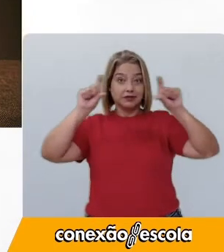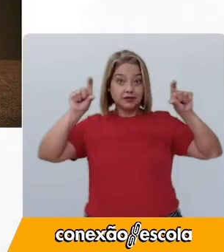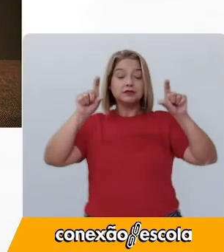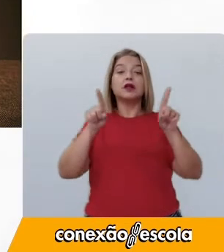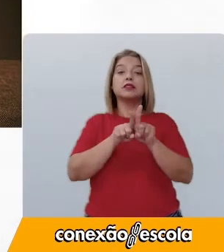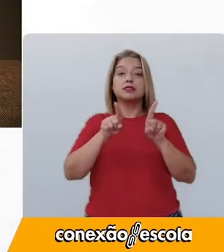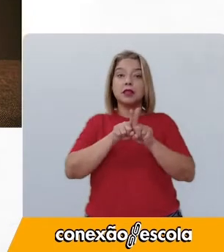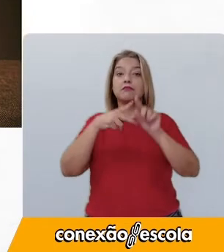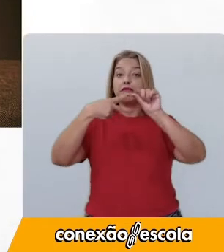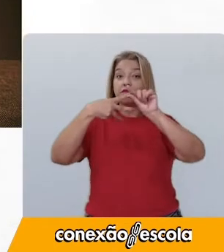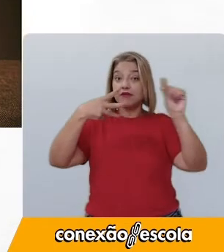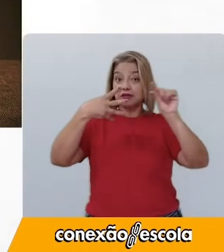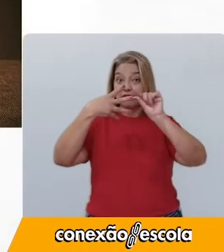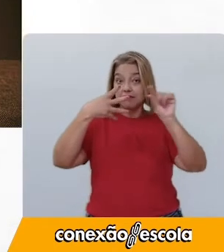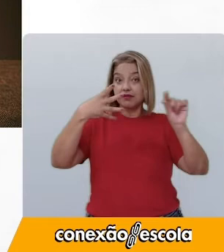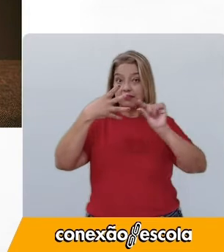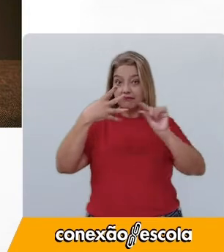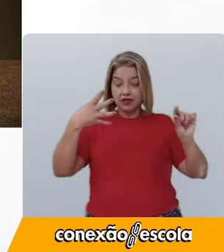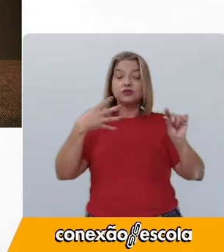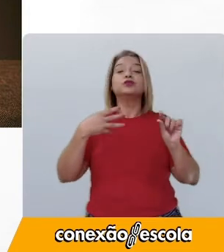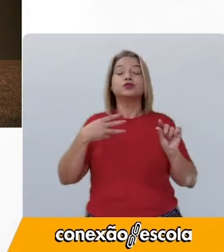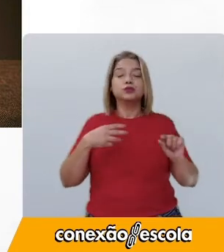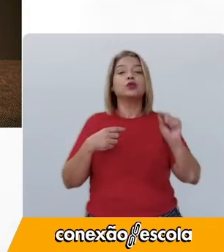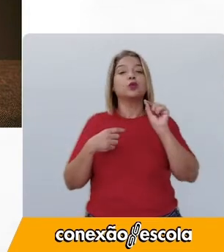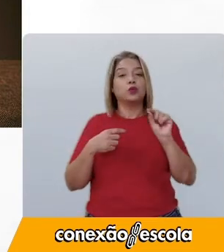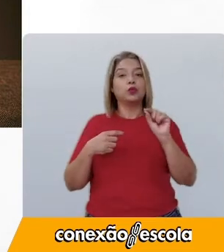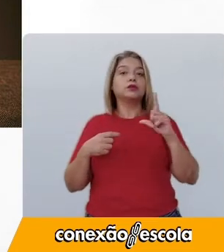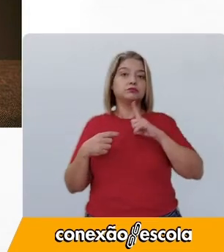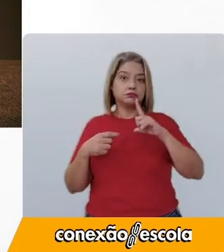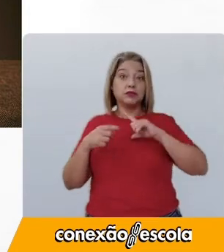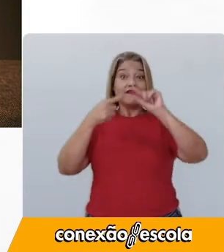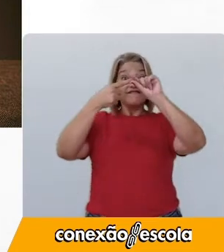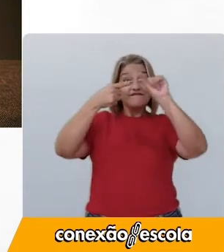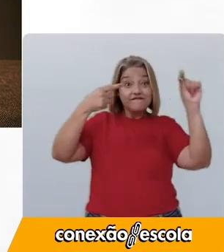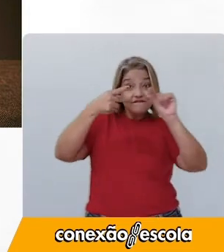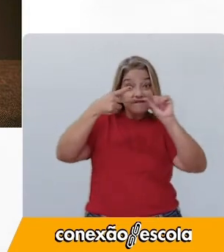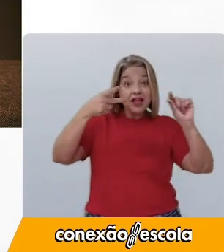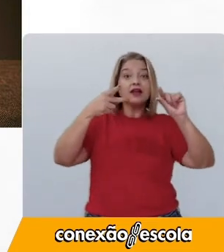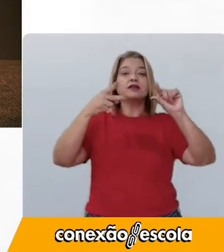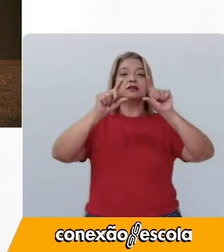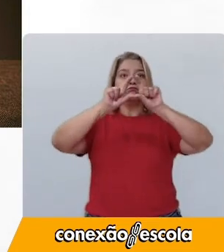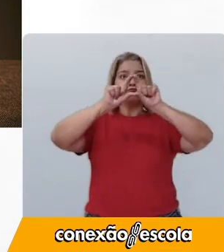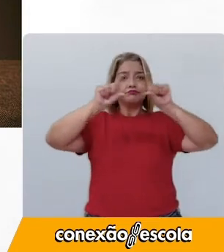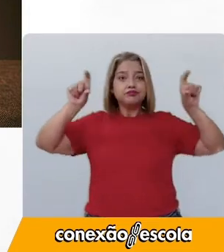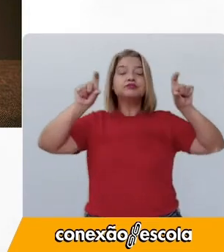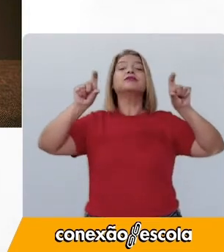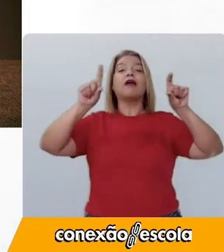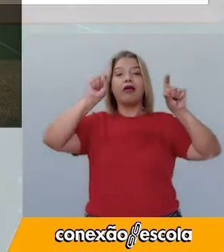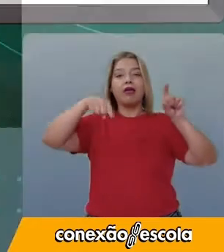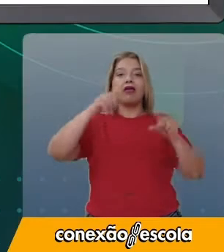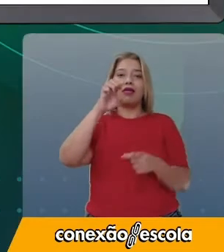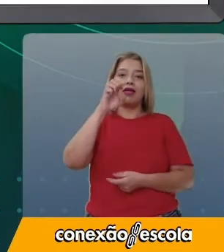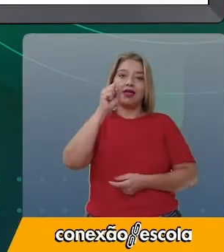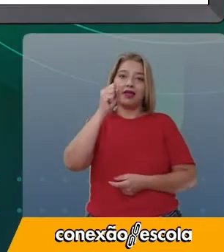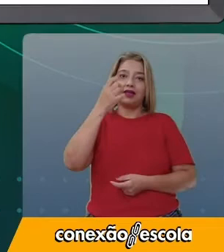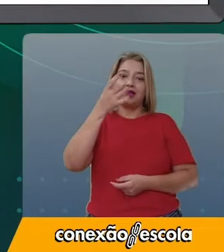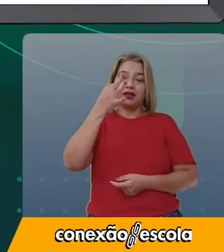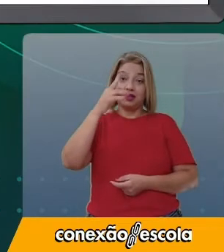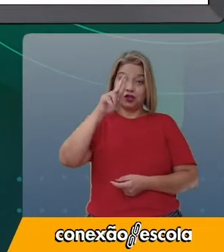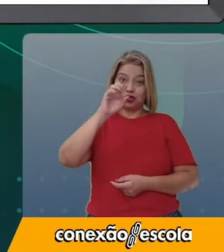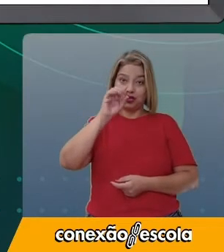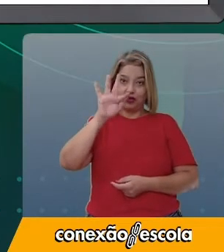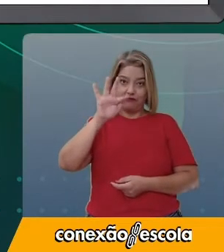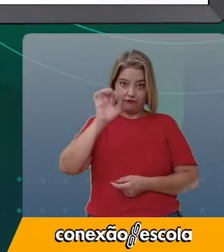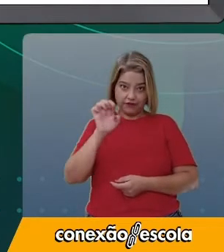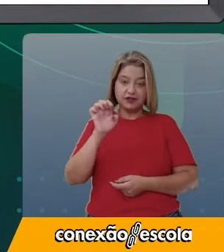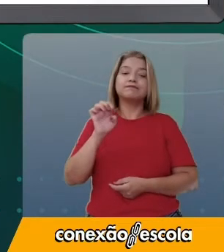estrofes, né? E versos. Os versos formam a estrofe. A gente já viu isso também. Então, um